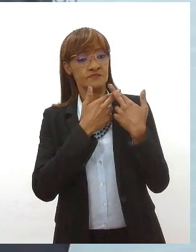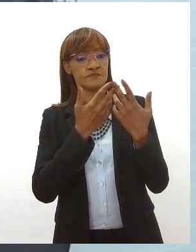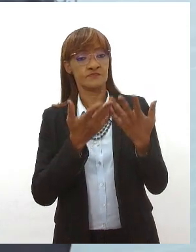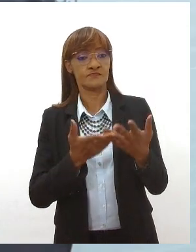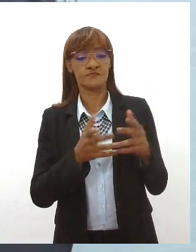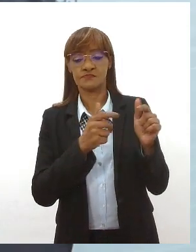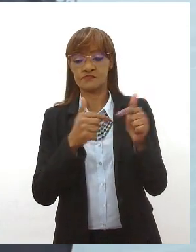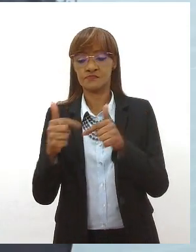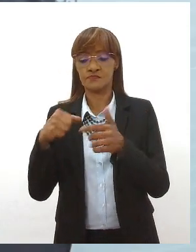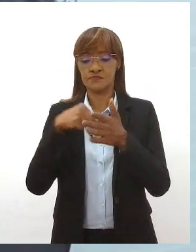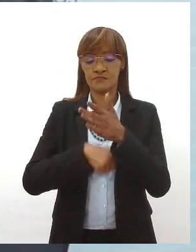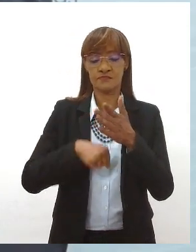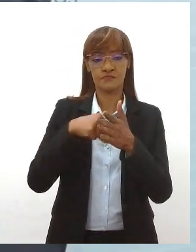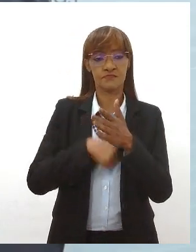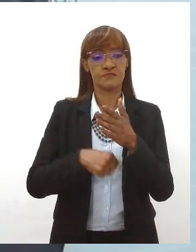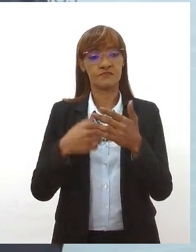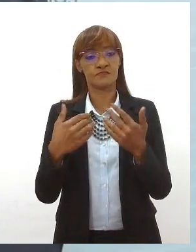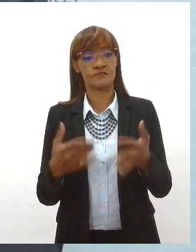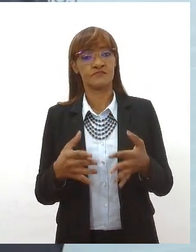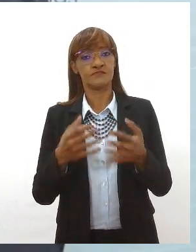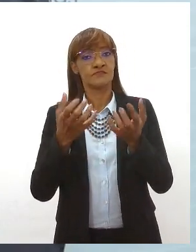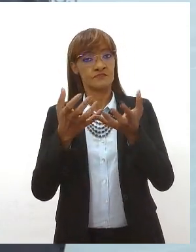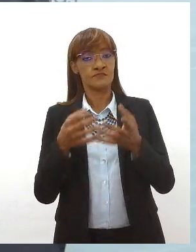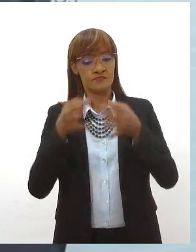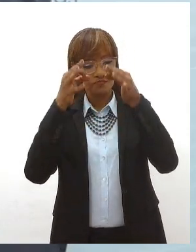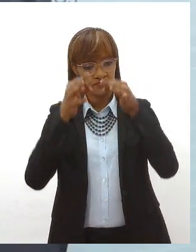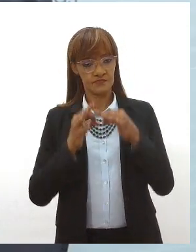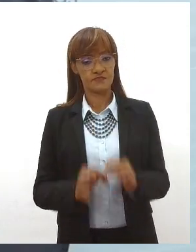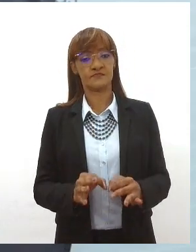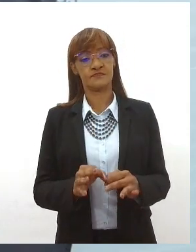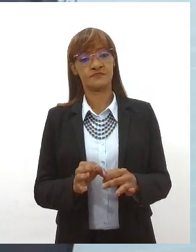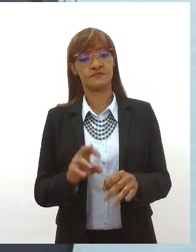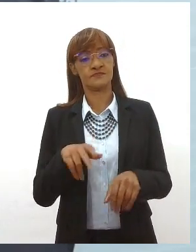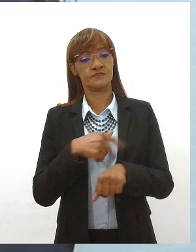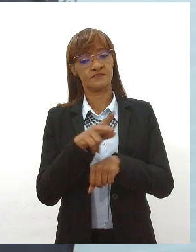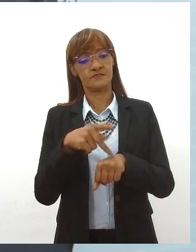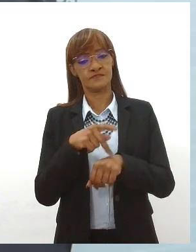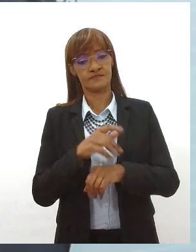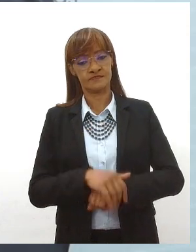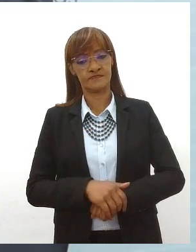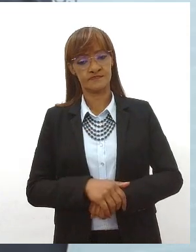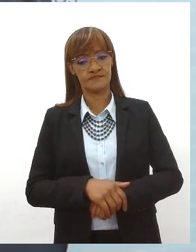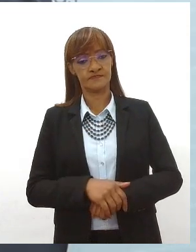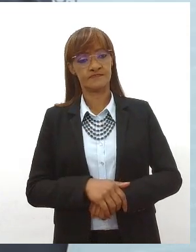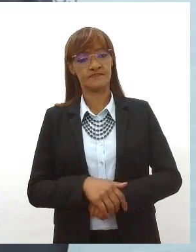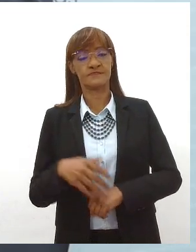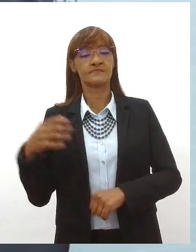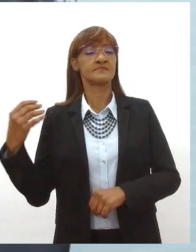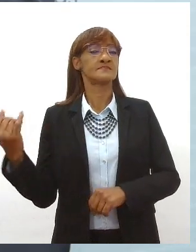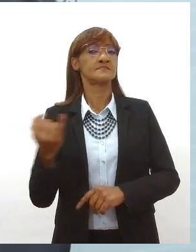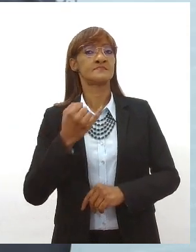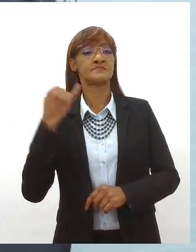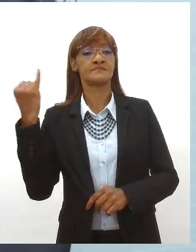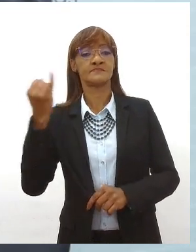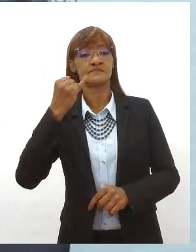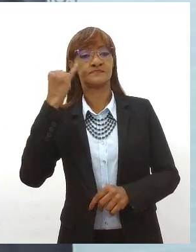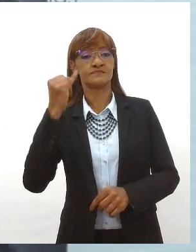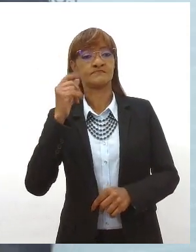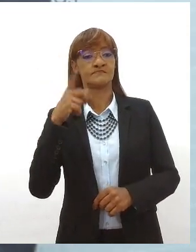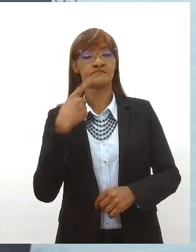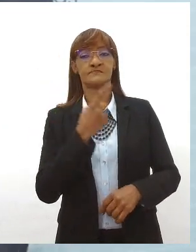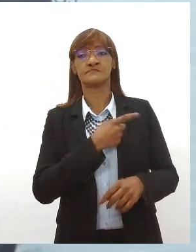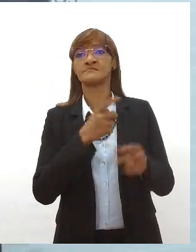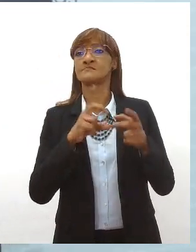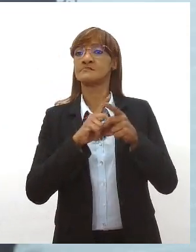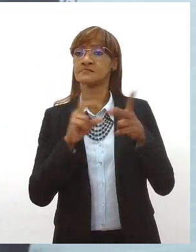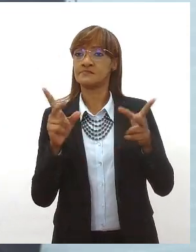de justiça social no nosso país. Então, essa data é muito importante para a nossa democracia e para os nossos direitos.